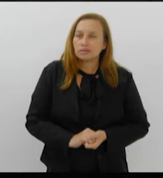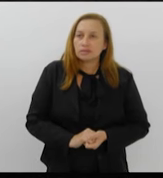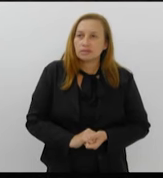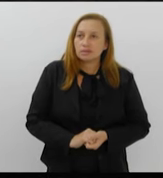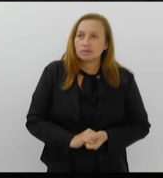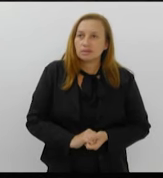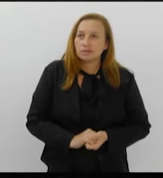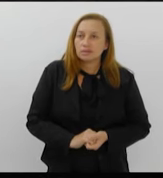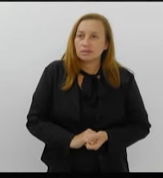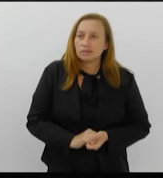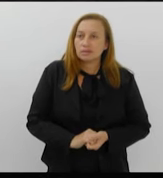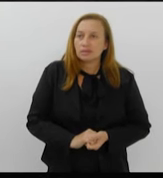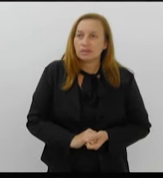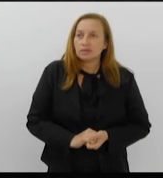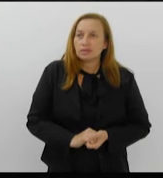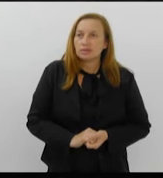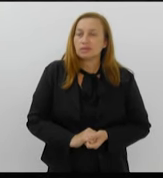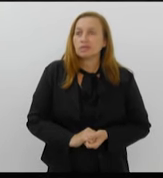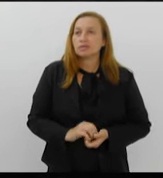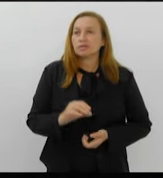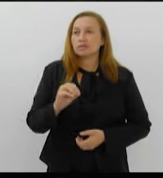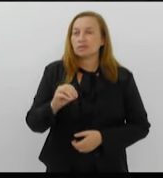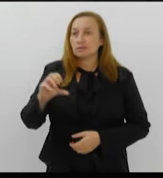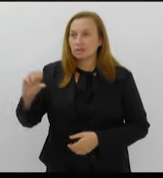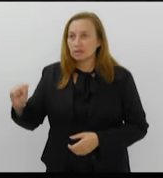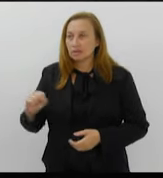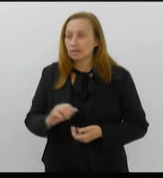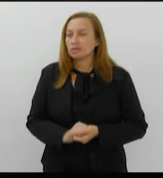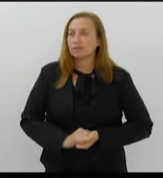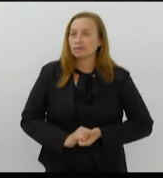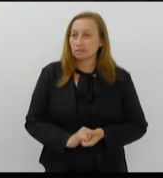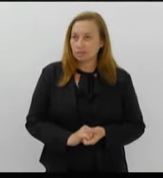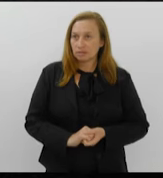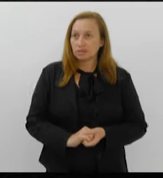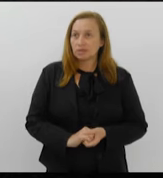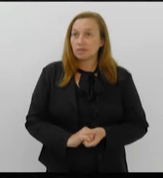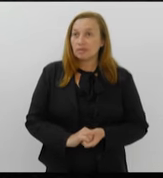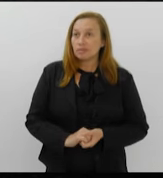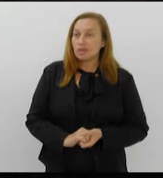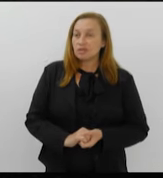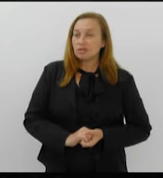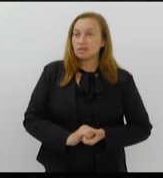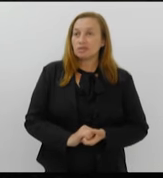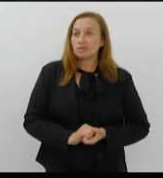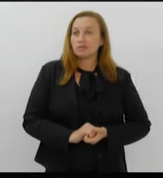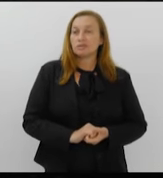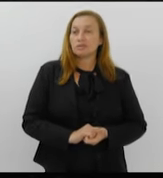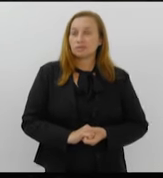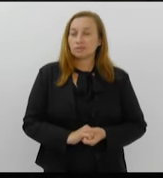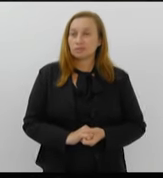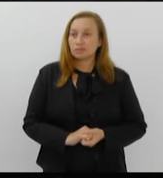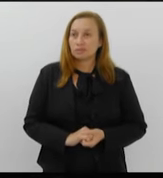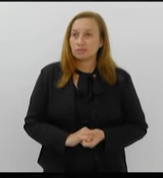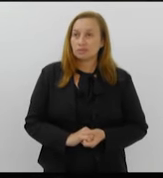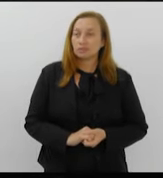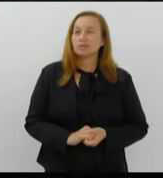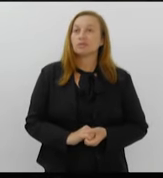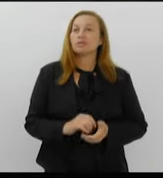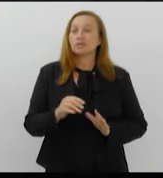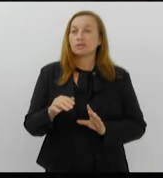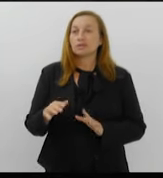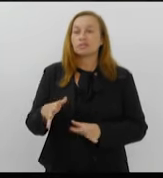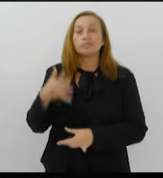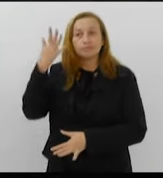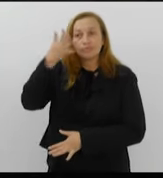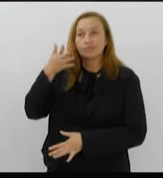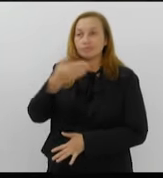ter aditamento relacionado à OS. Ou seja, vai de frente contra este projeto e esta mensagem que o governo